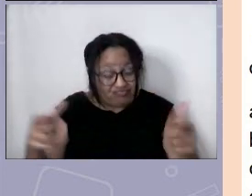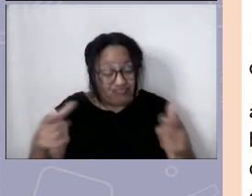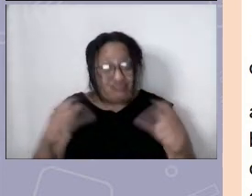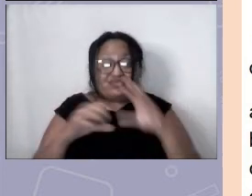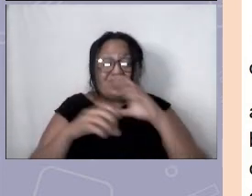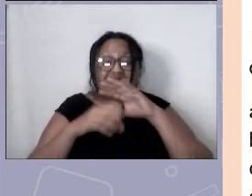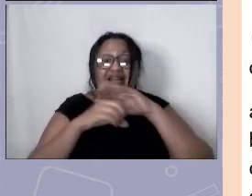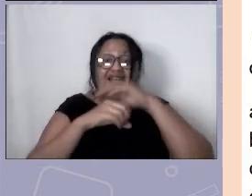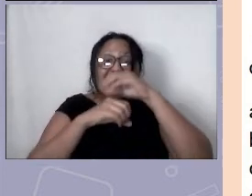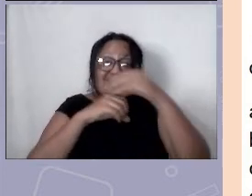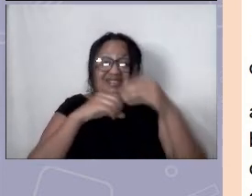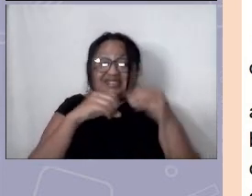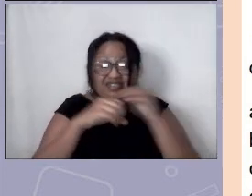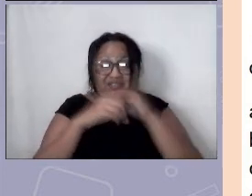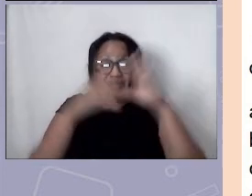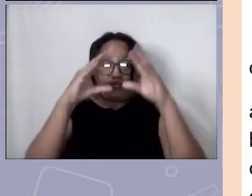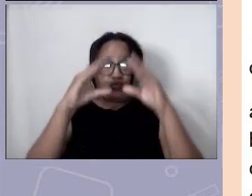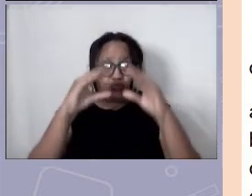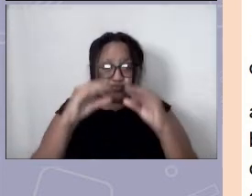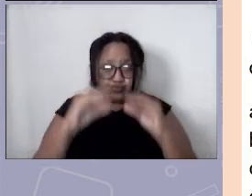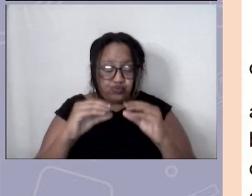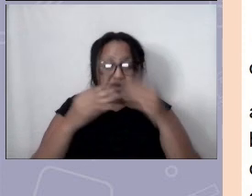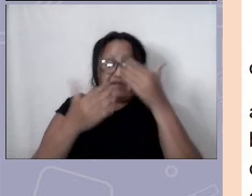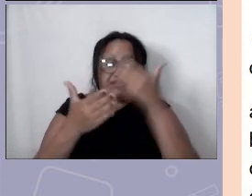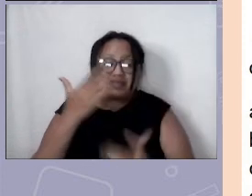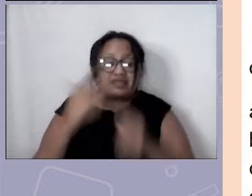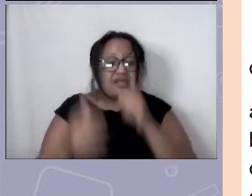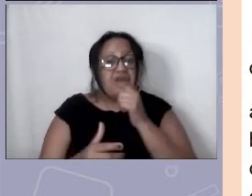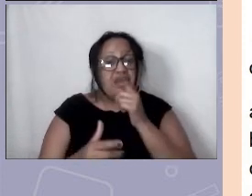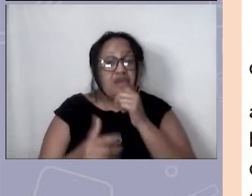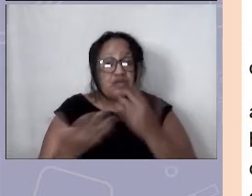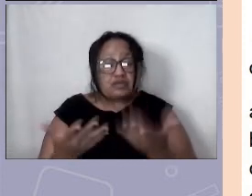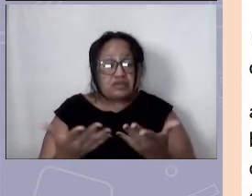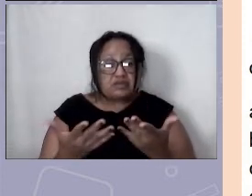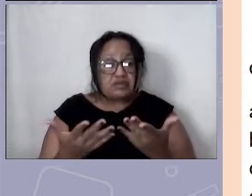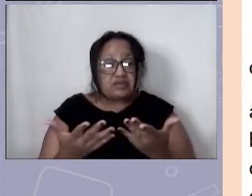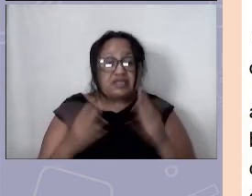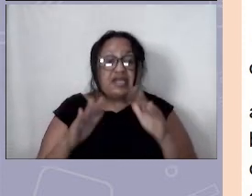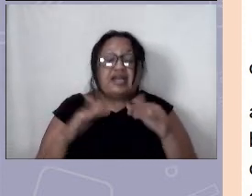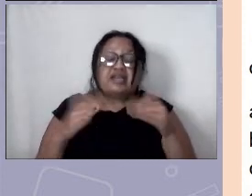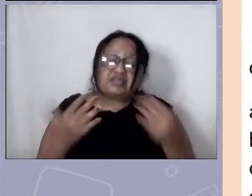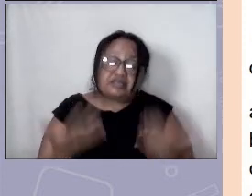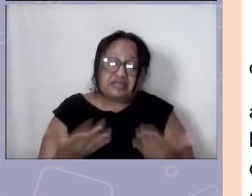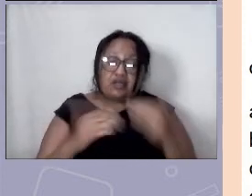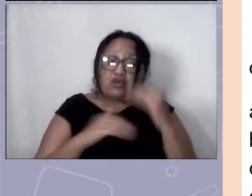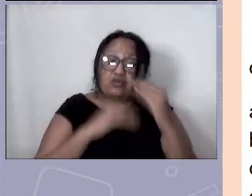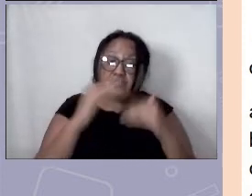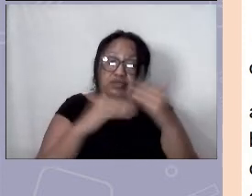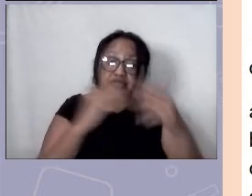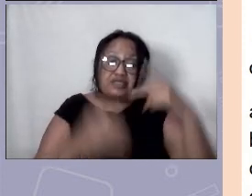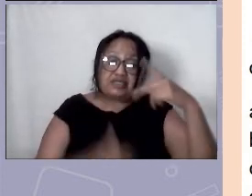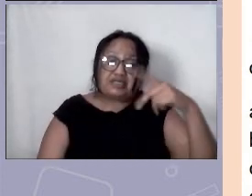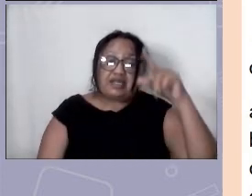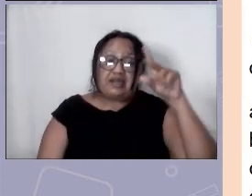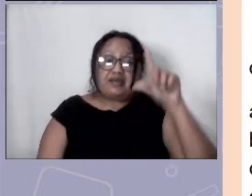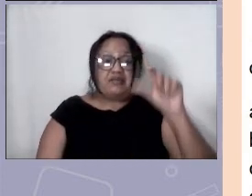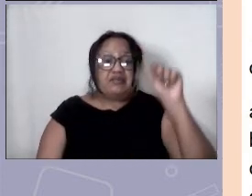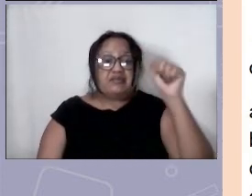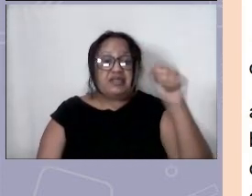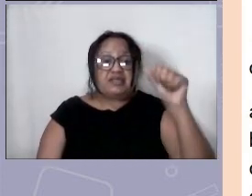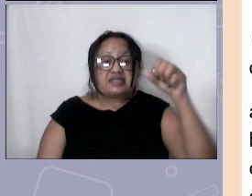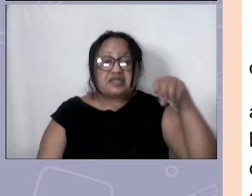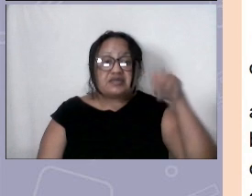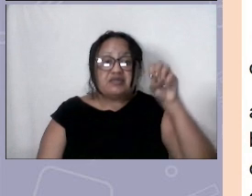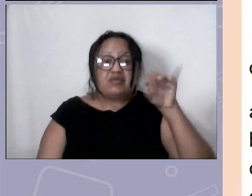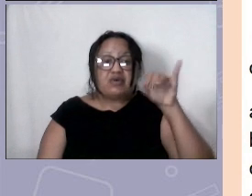vai como a gente fala ela vai murchar ela vai perder água e aí é esse o processo de plasmólise quando a célula ela reduz ela murcha